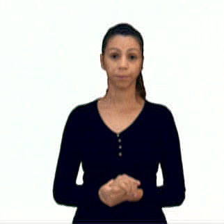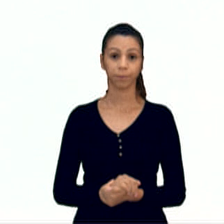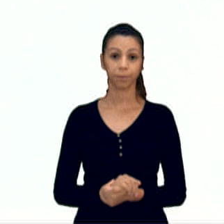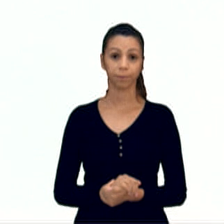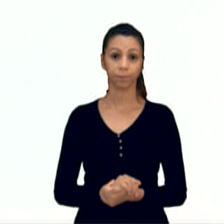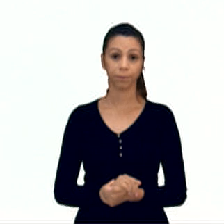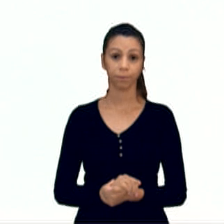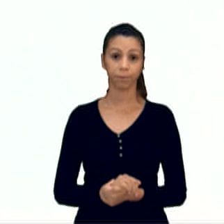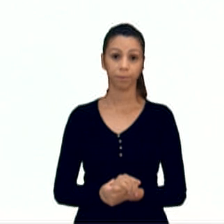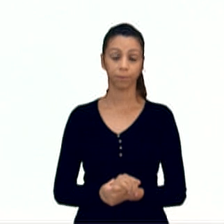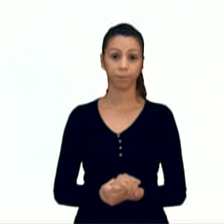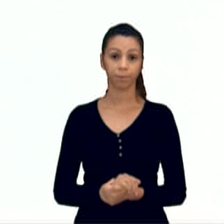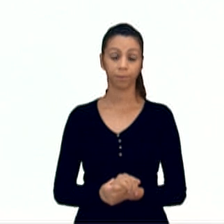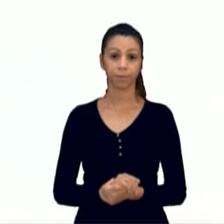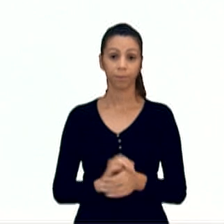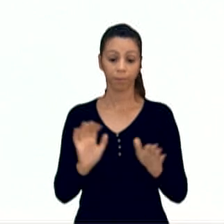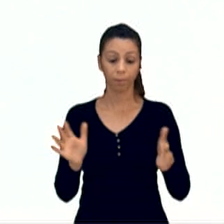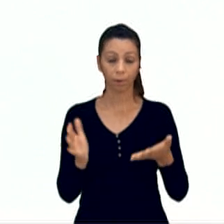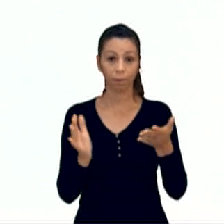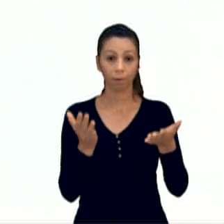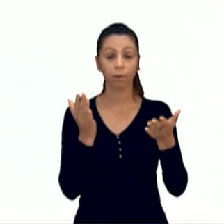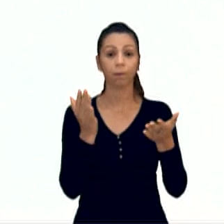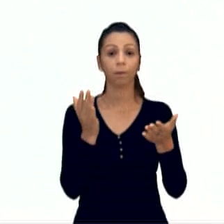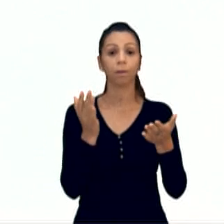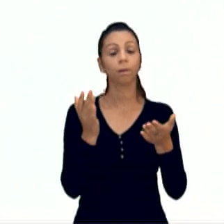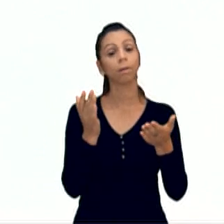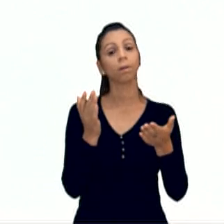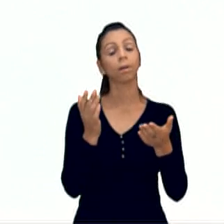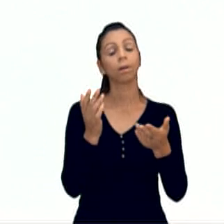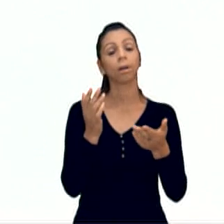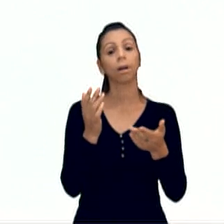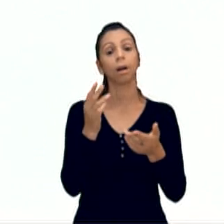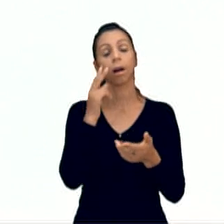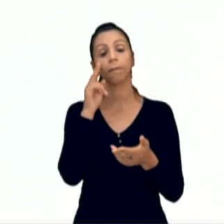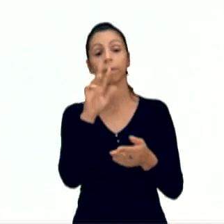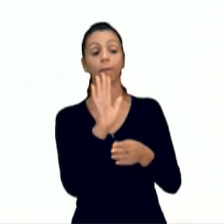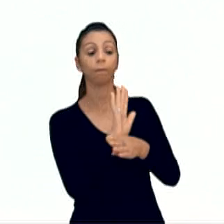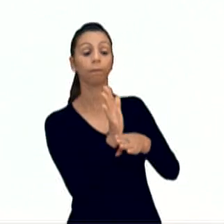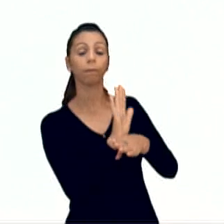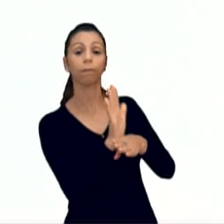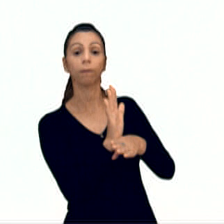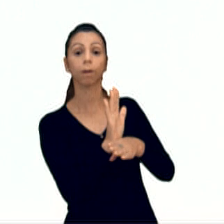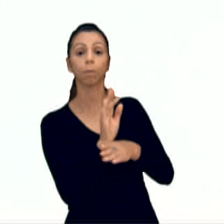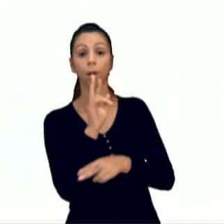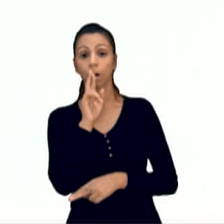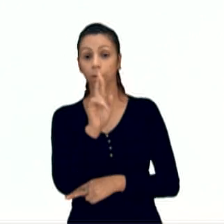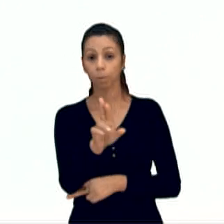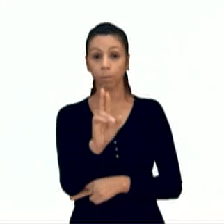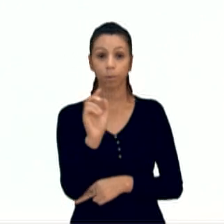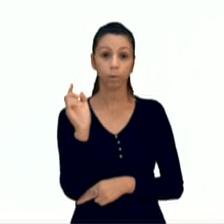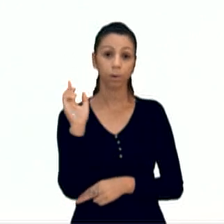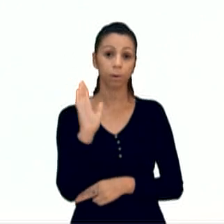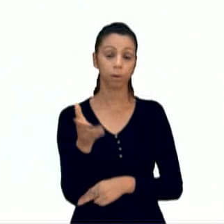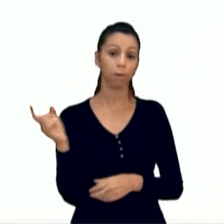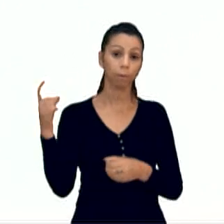movies, incentivar as pessoas a assistir filmes. Responda e já voltamos.